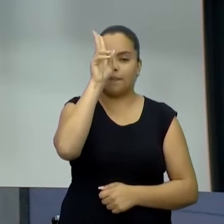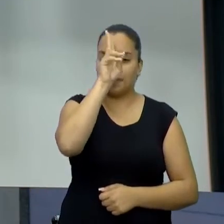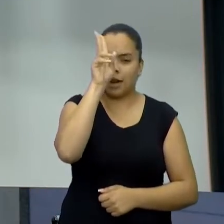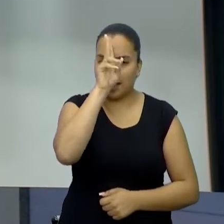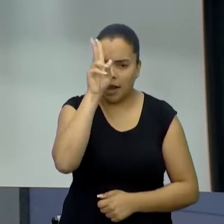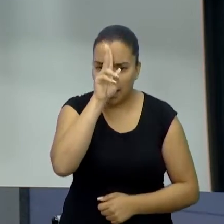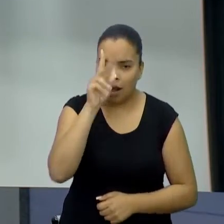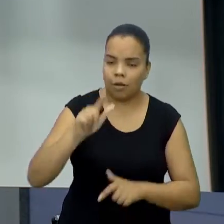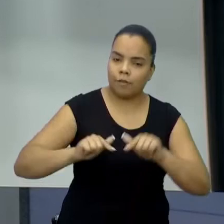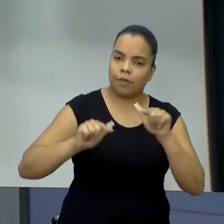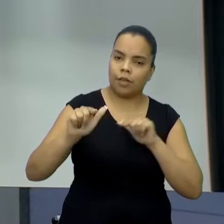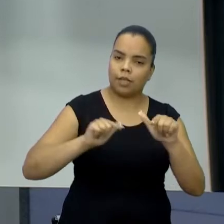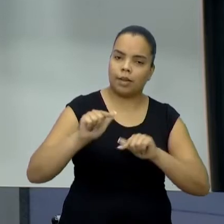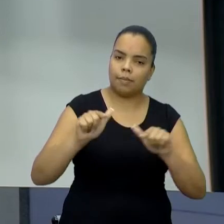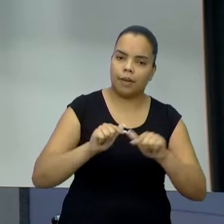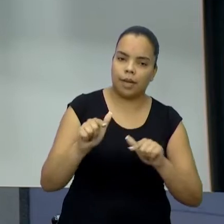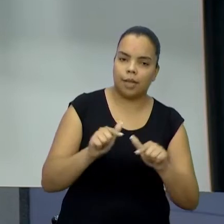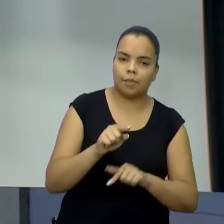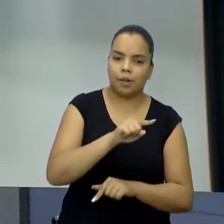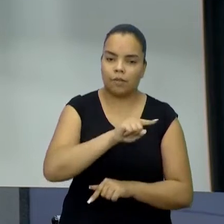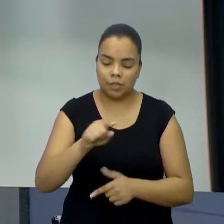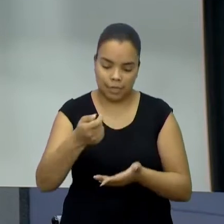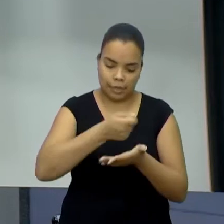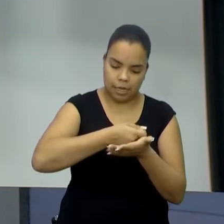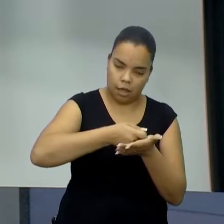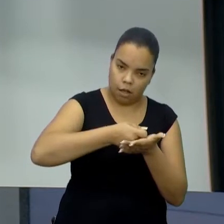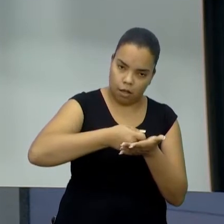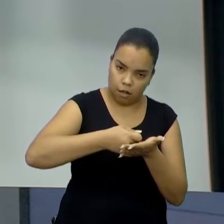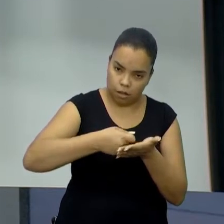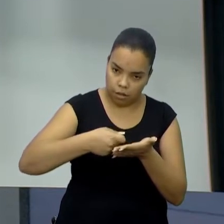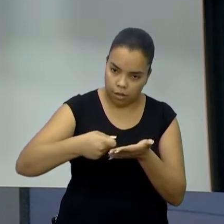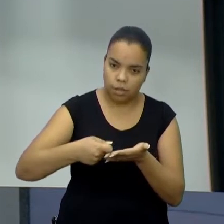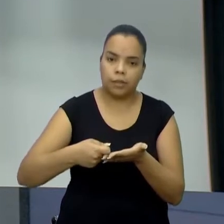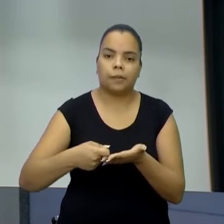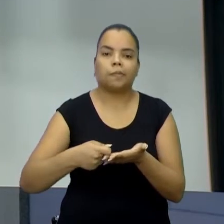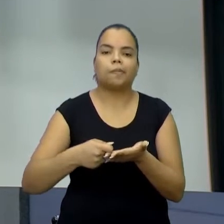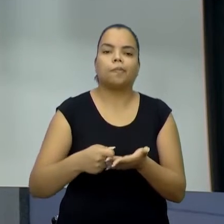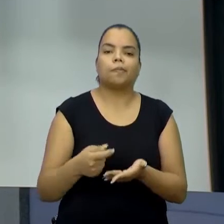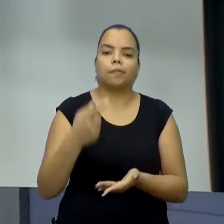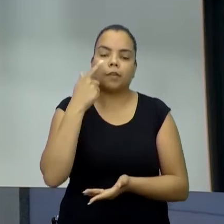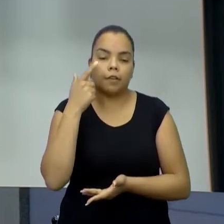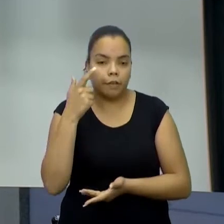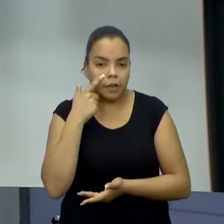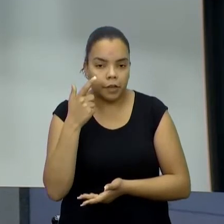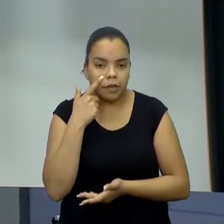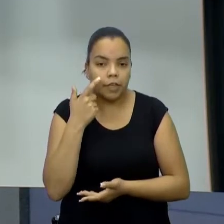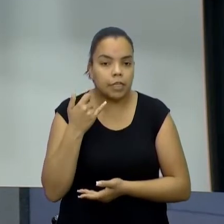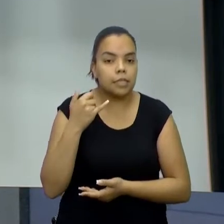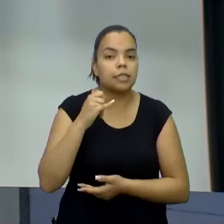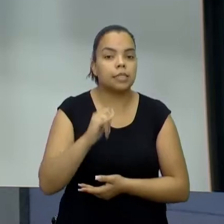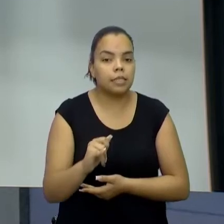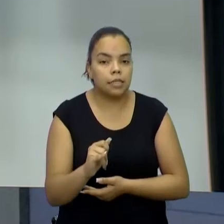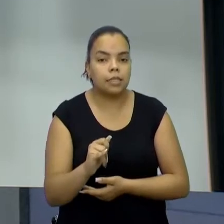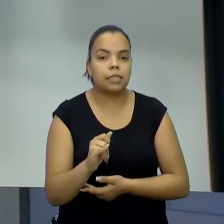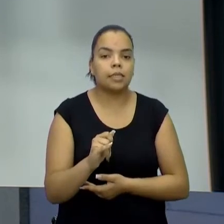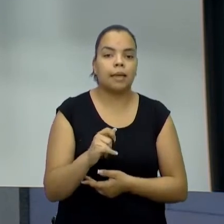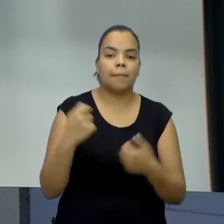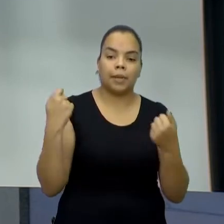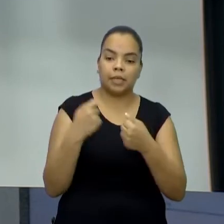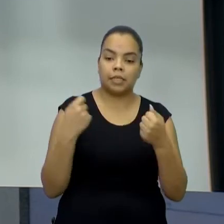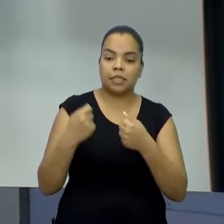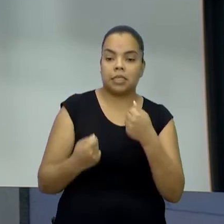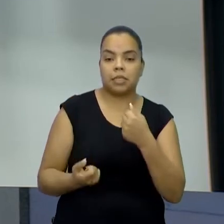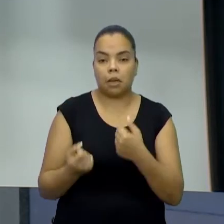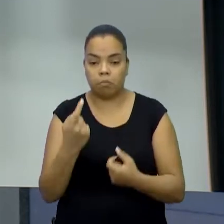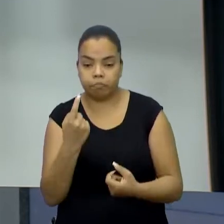relembrar o que foi trabalhado para que vocês façam as anotações e verifiquem se pontos precisam